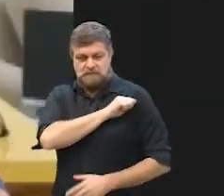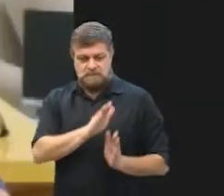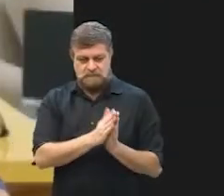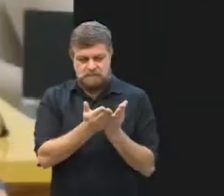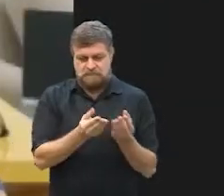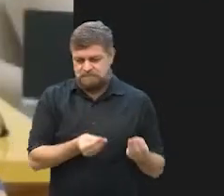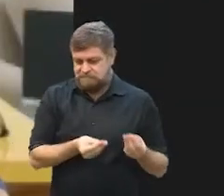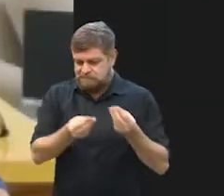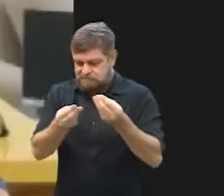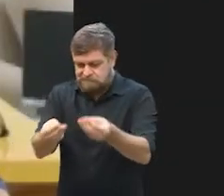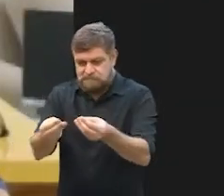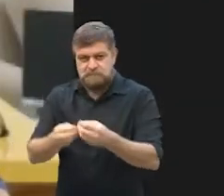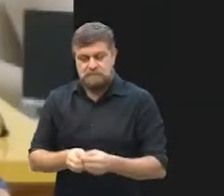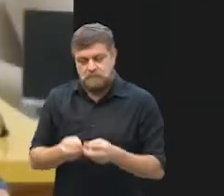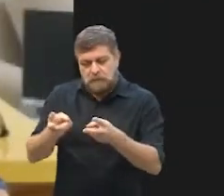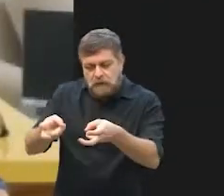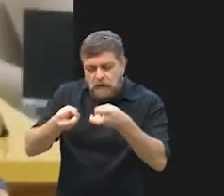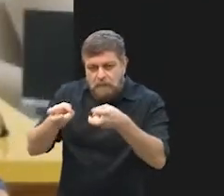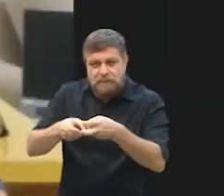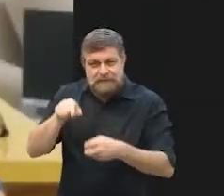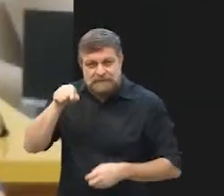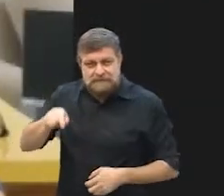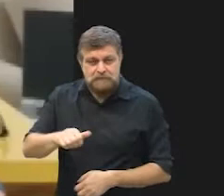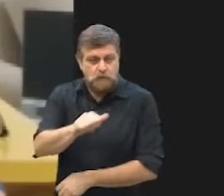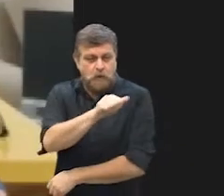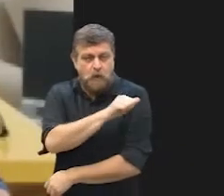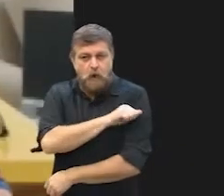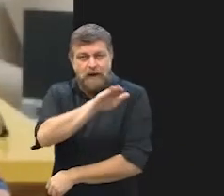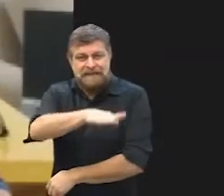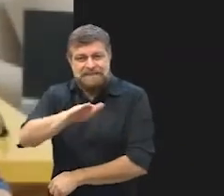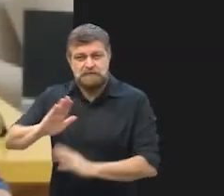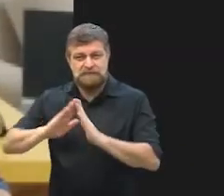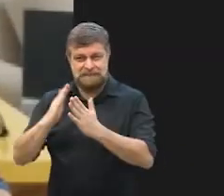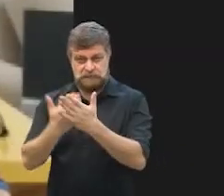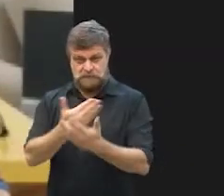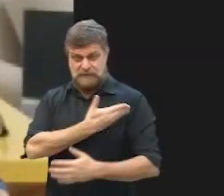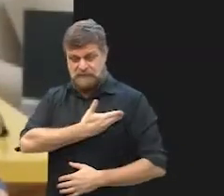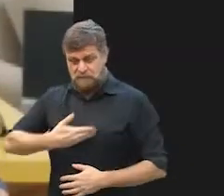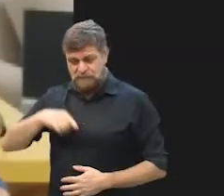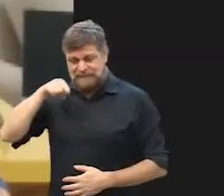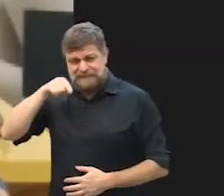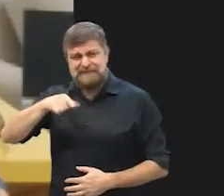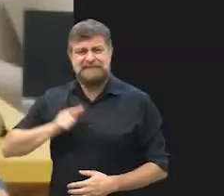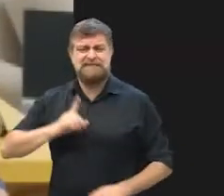eu percebo que os alunos, especialmente os de escola pública, eles têm